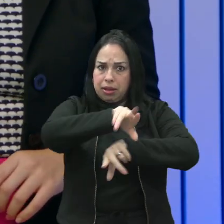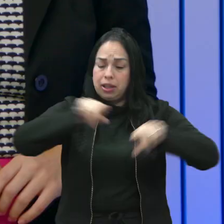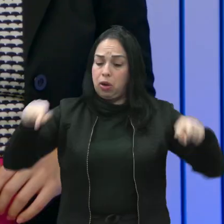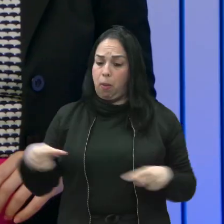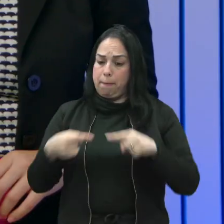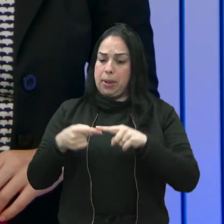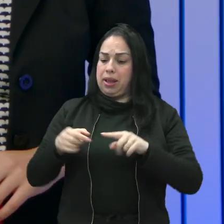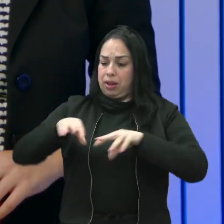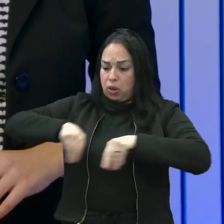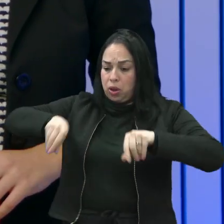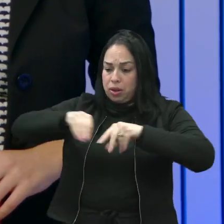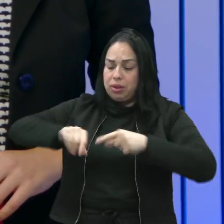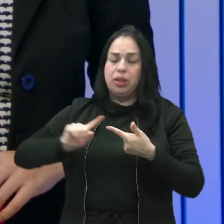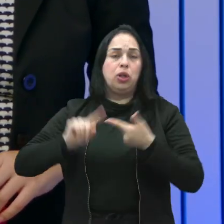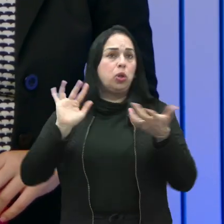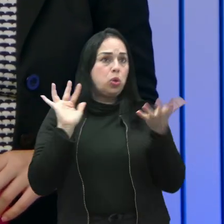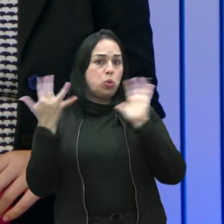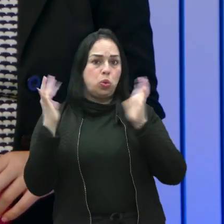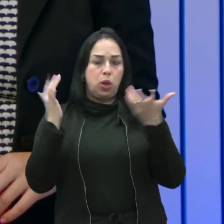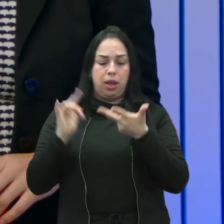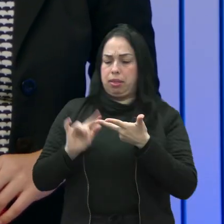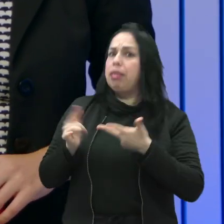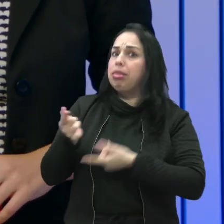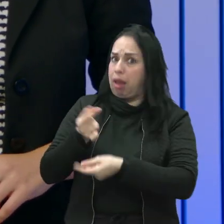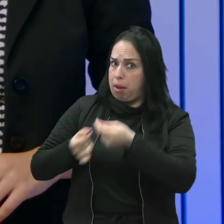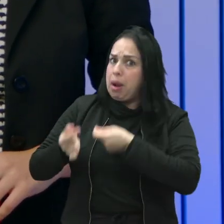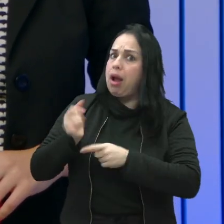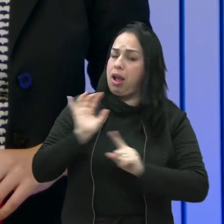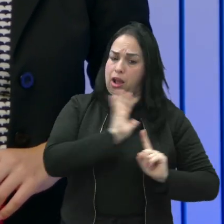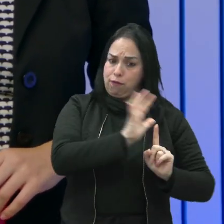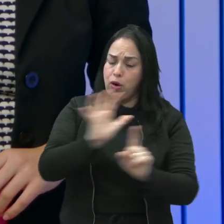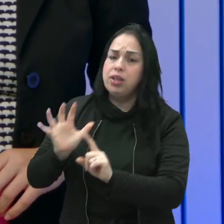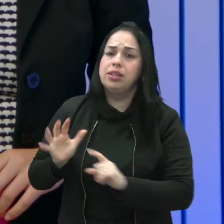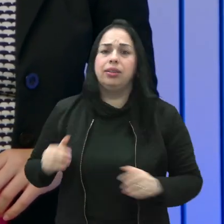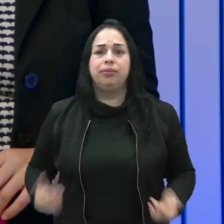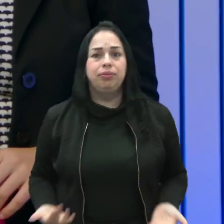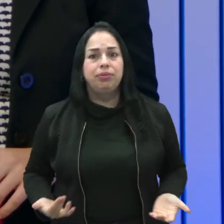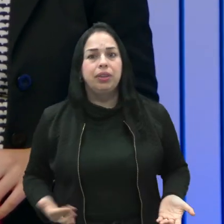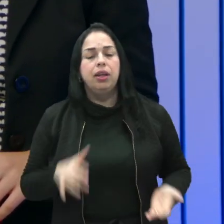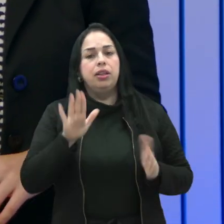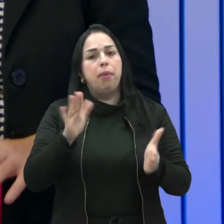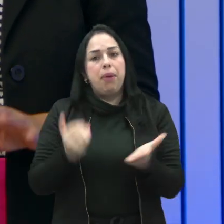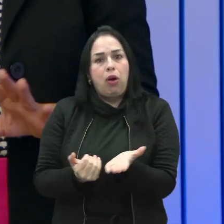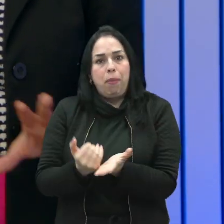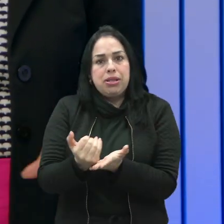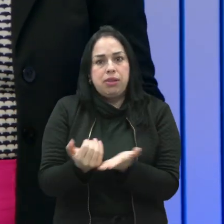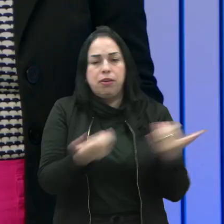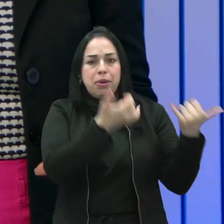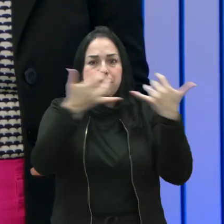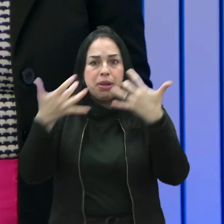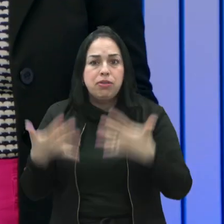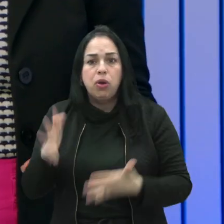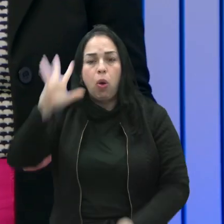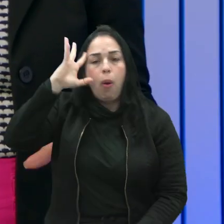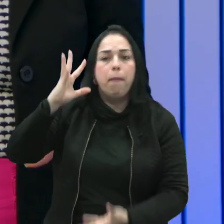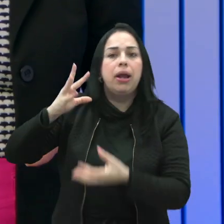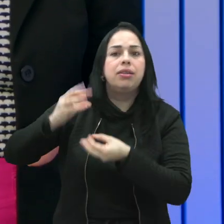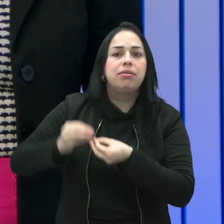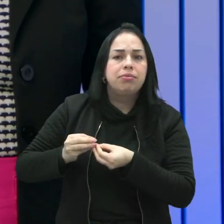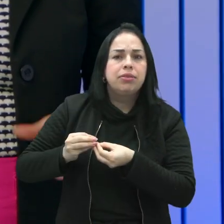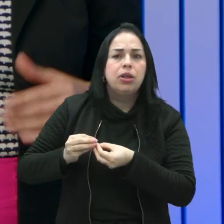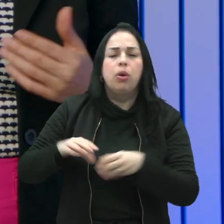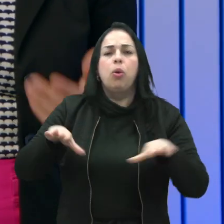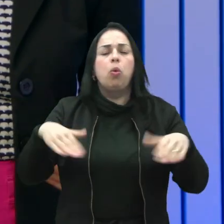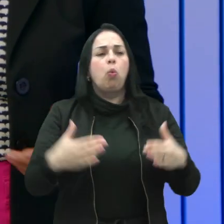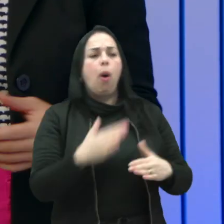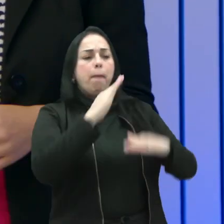com a região, por causa das variações de clima, solo e até mesmo econômicas. Para a gente começar, então, vamos entender